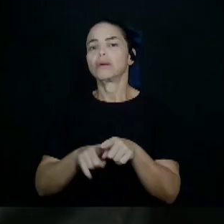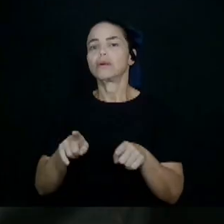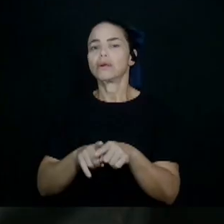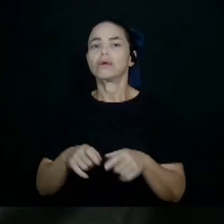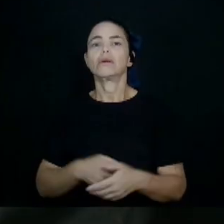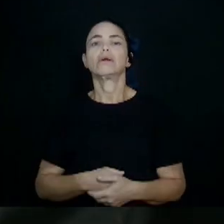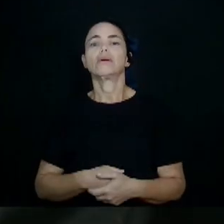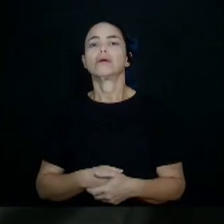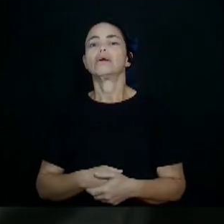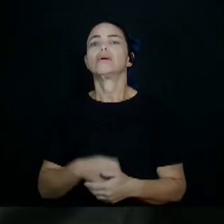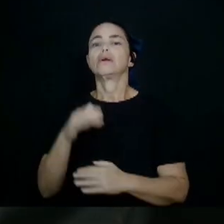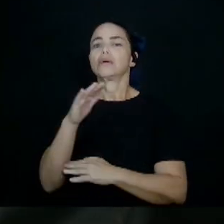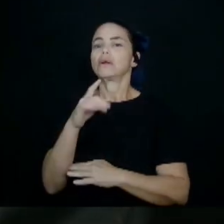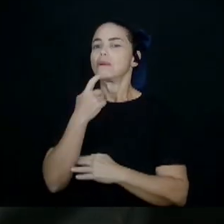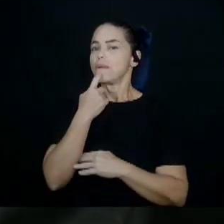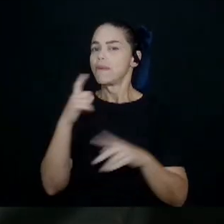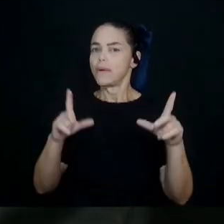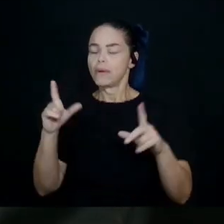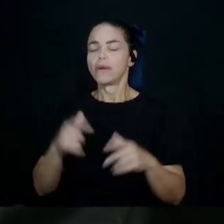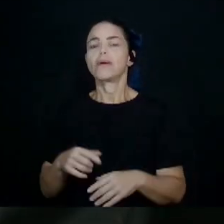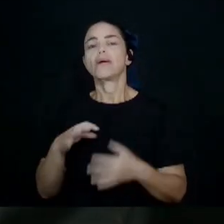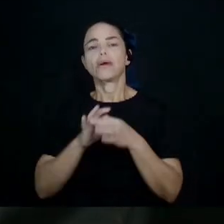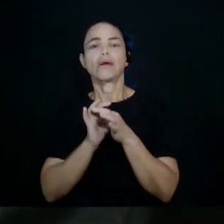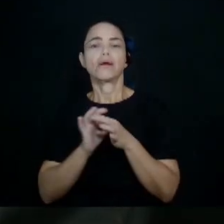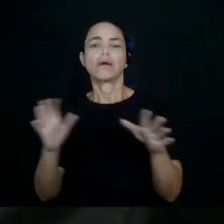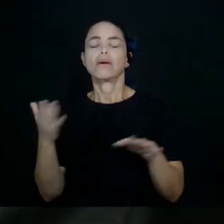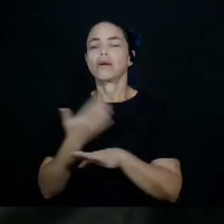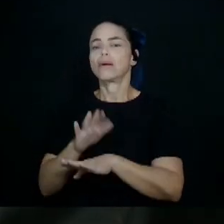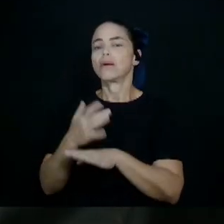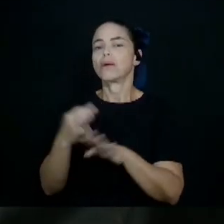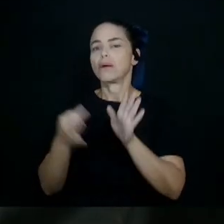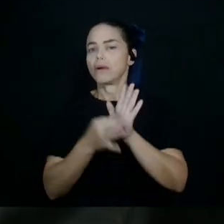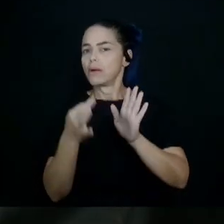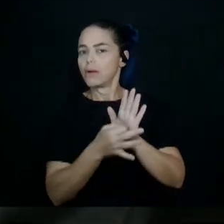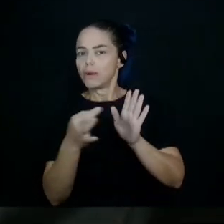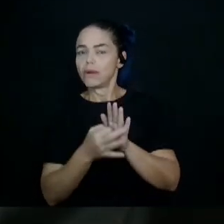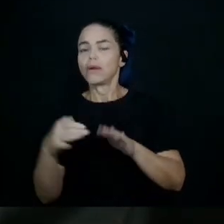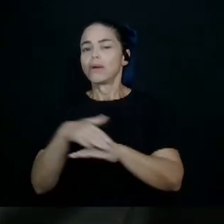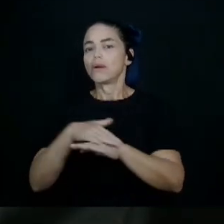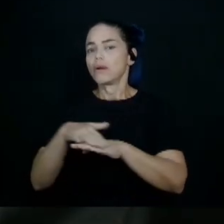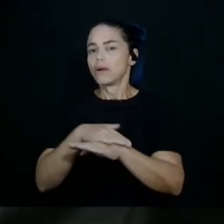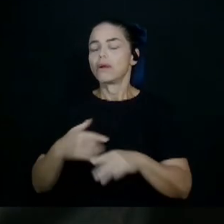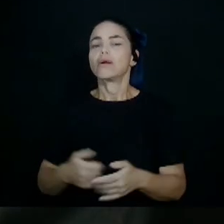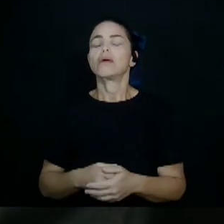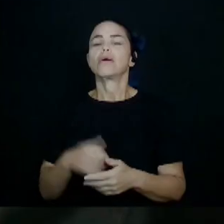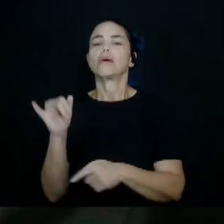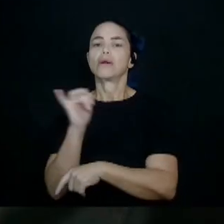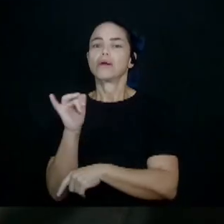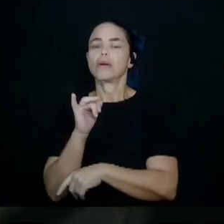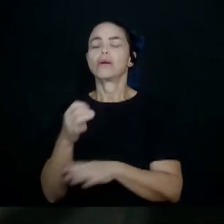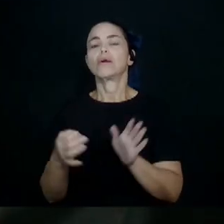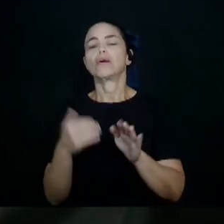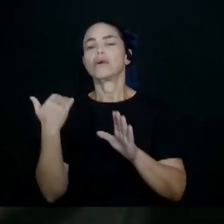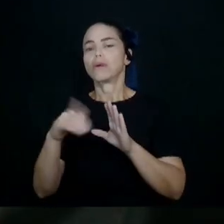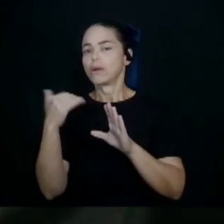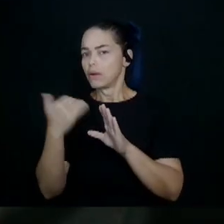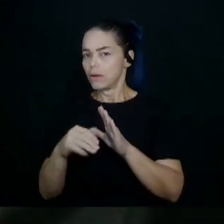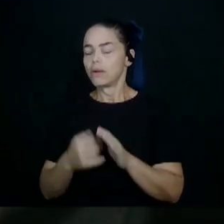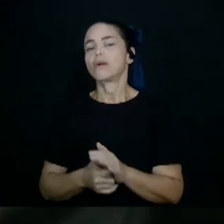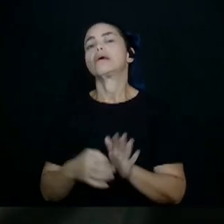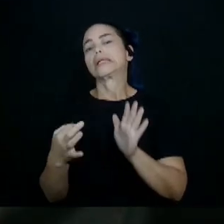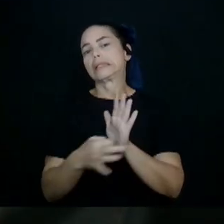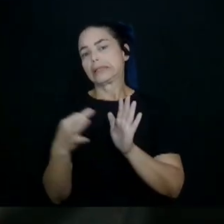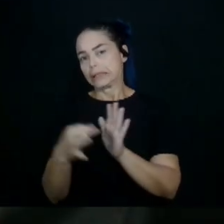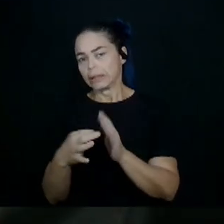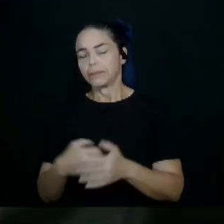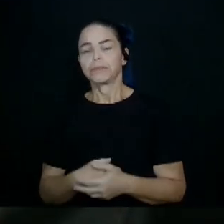fique à vontade para participar, opinar e conversar também, porque no YouTube você pode mandar a sua mensagem.